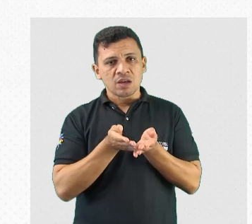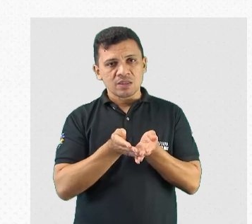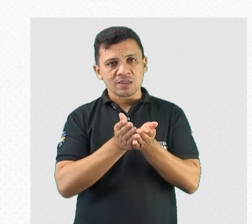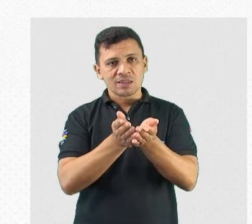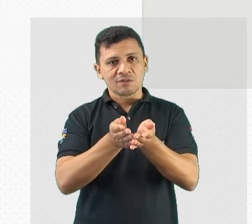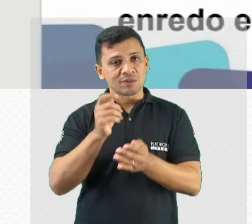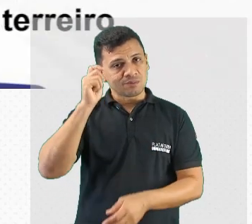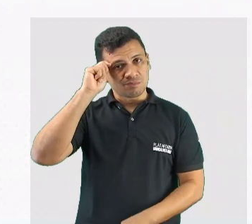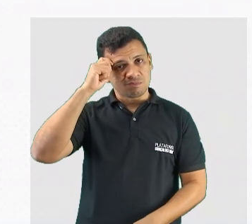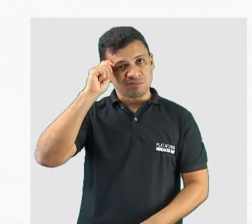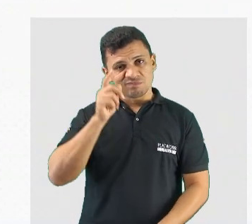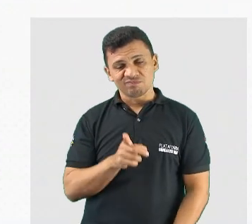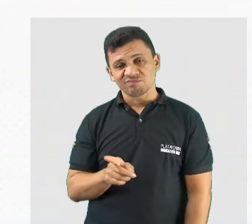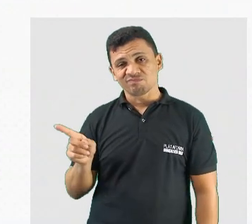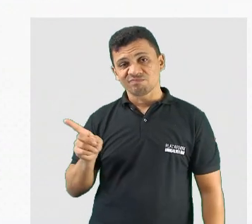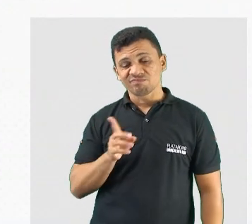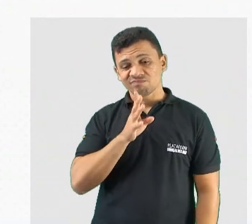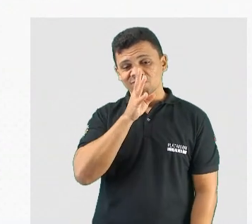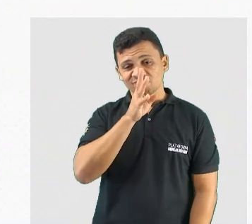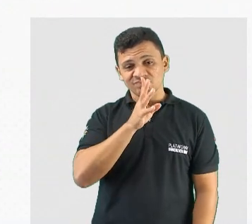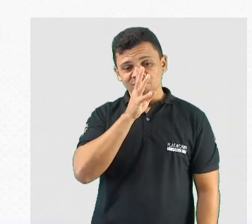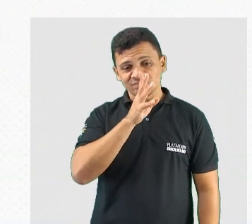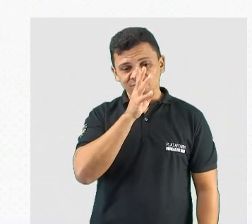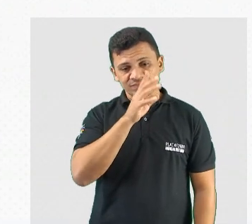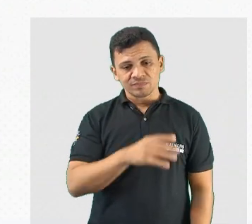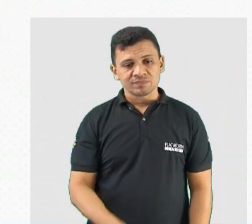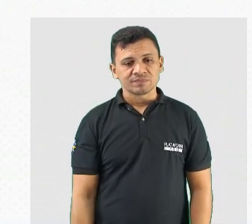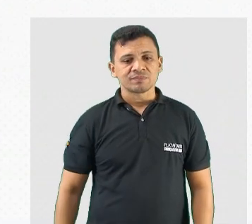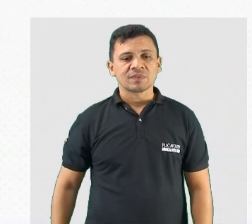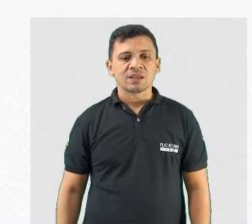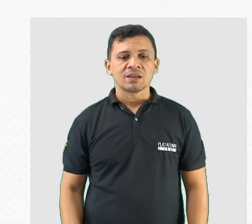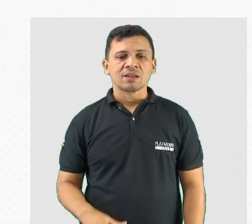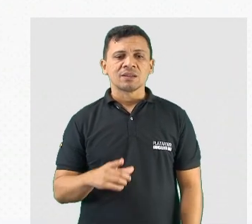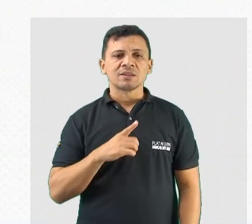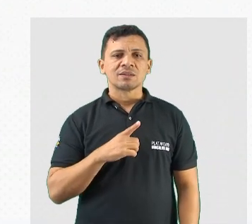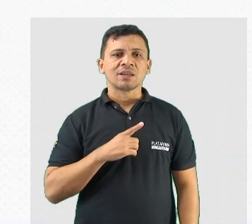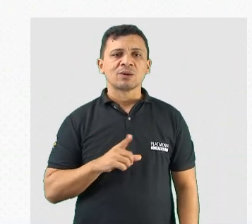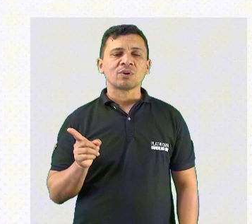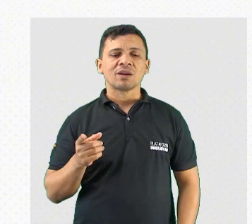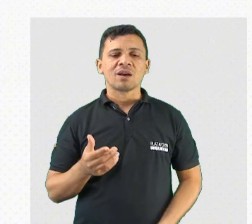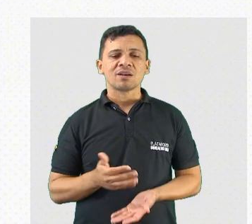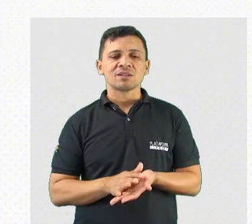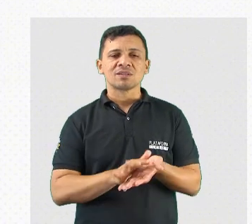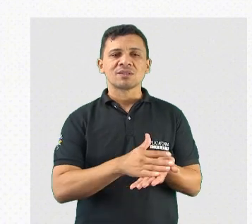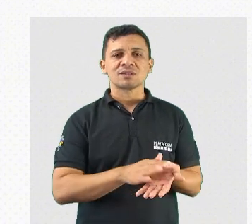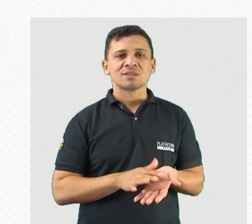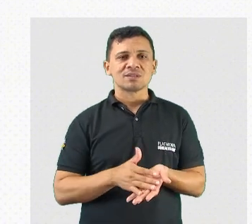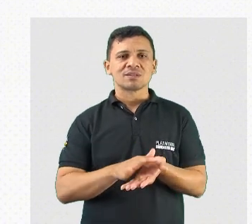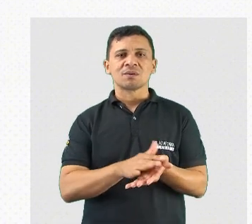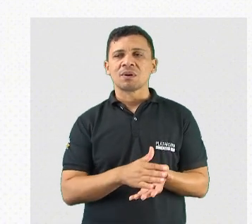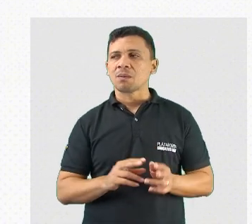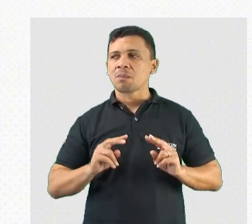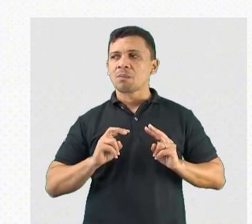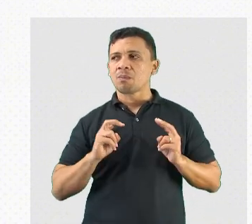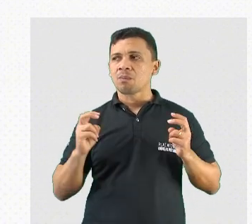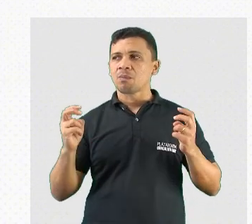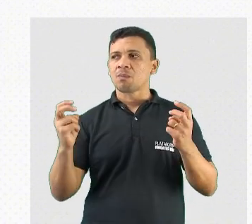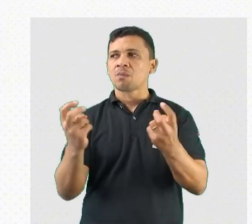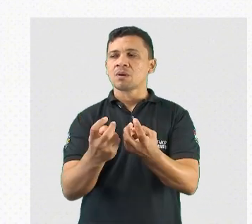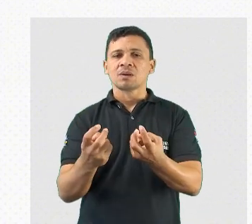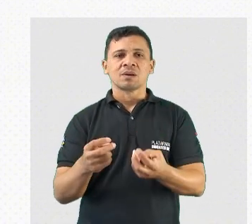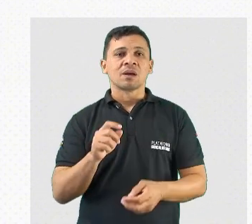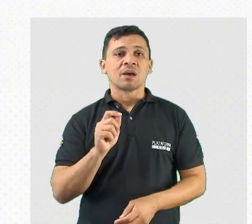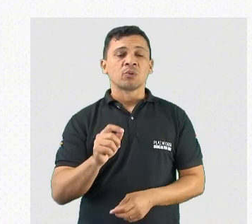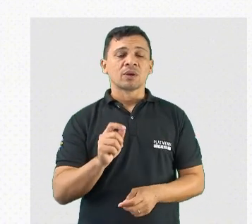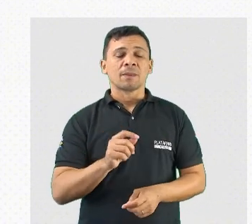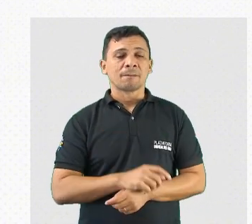coisa absurda, né? É um capítulo à parte. E aí a gente tem o que a gente chama de samba de roda, que é patrimônio